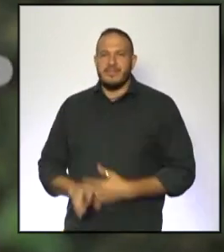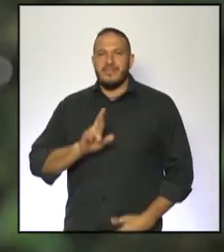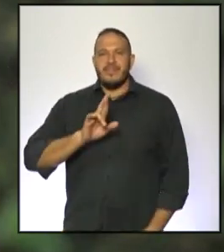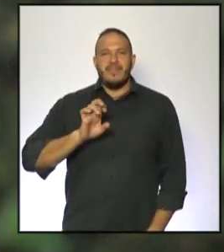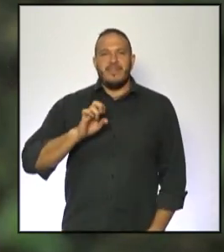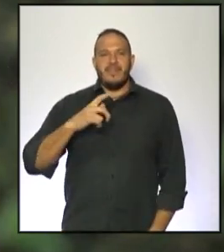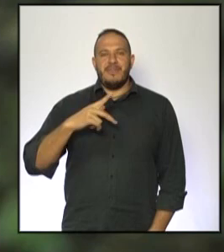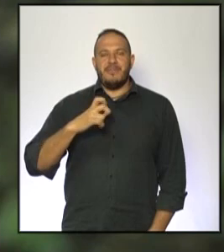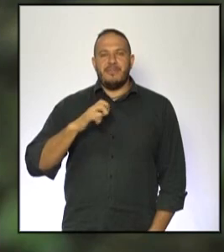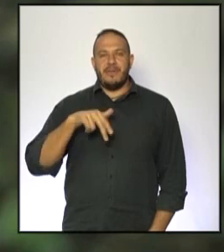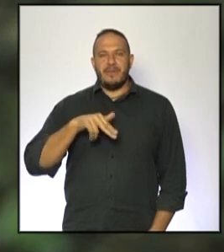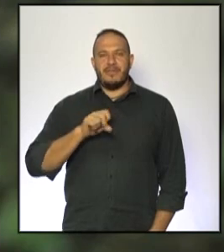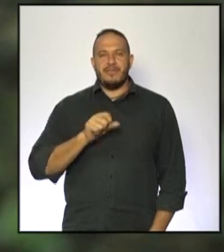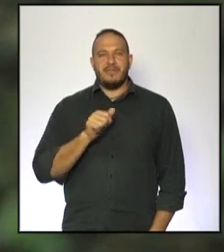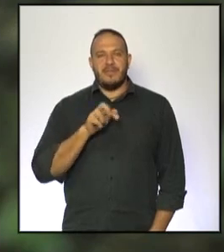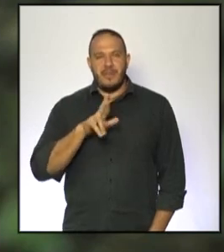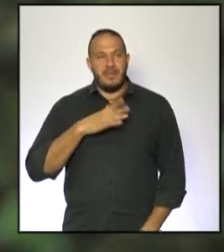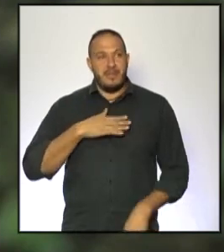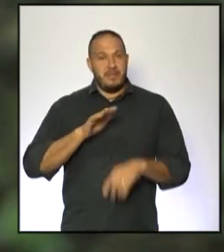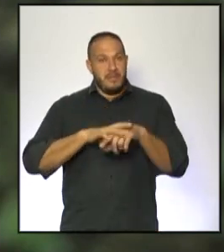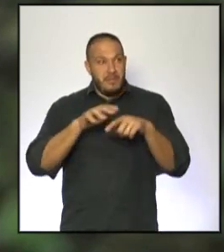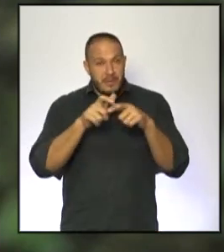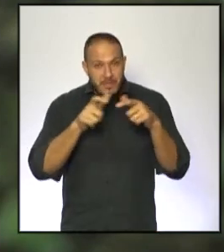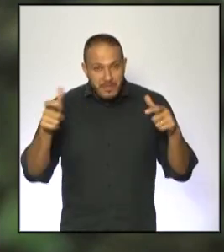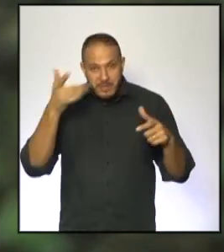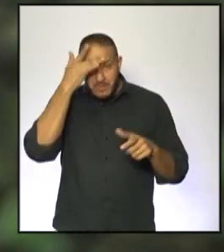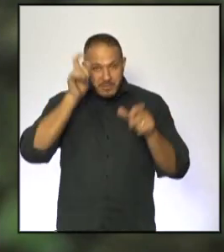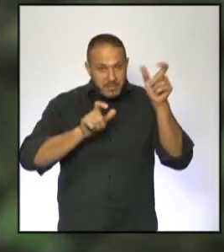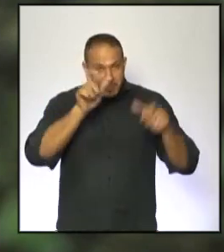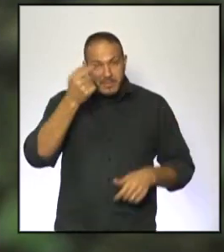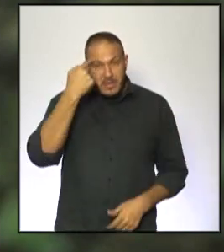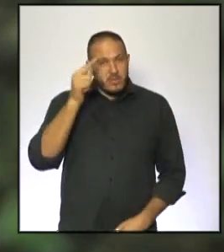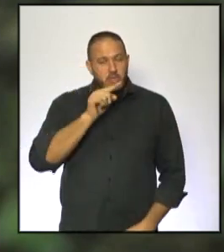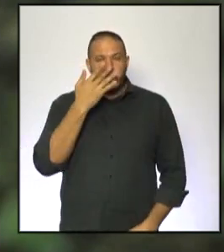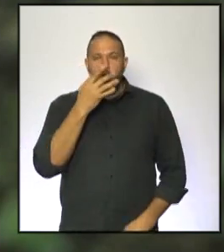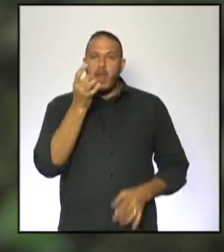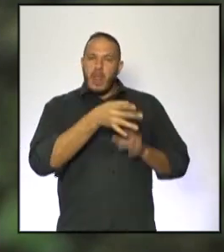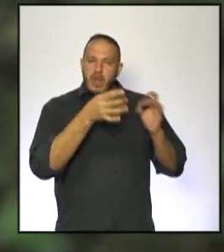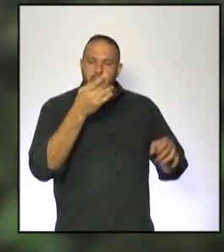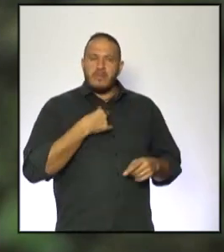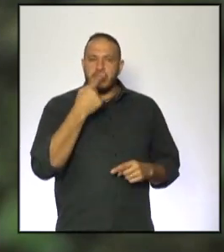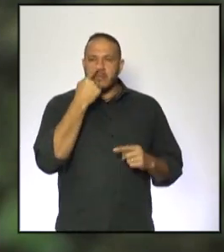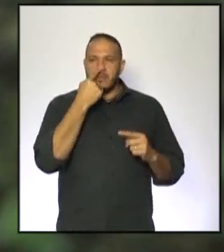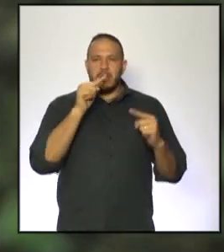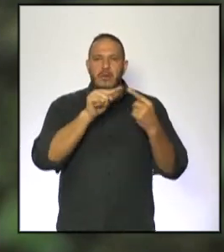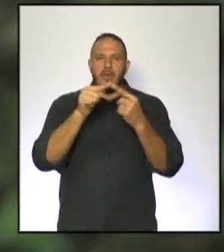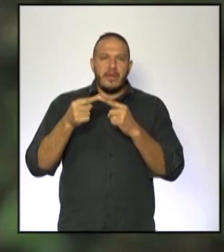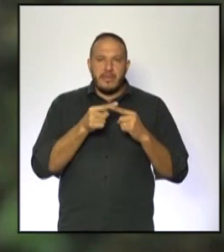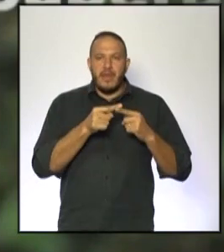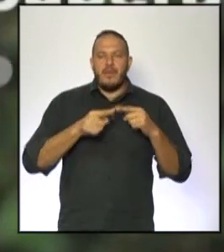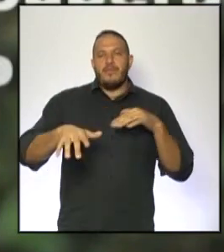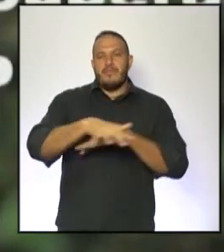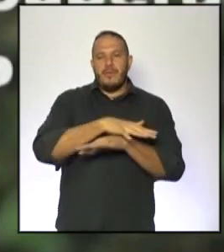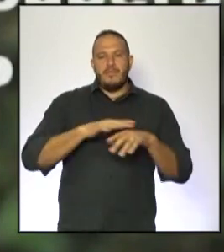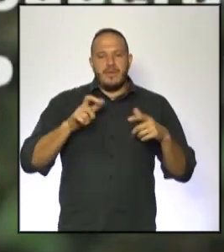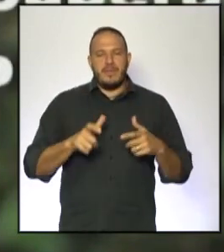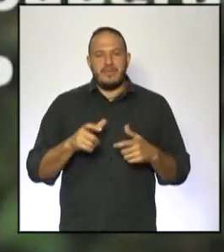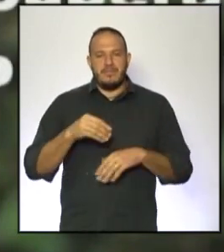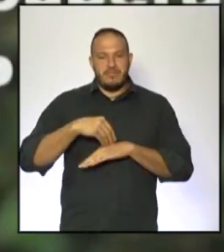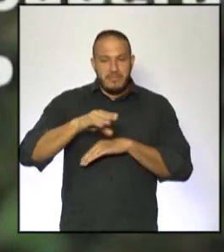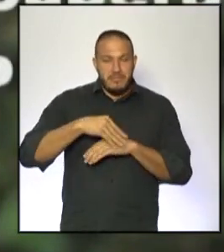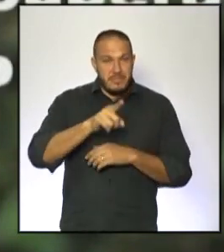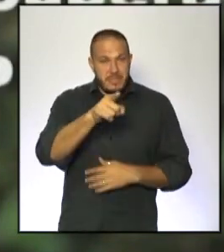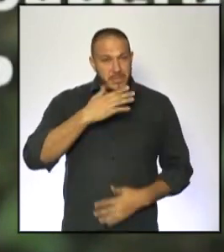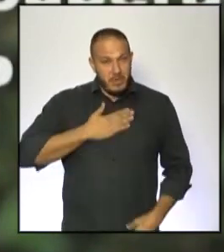das pessoas começa a repensar não só o seu lixo, mas toda a sua conexão com o meio ambiente. É isso aí. Se